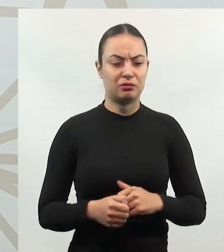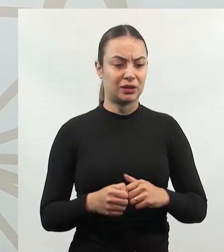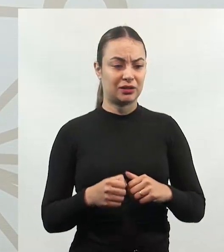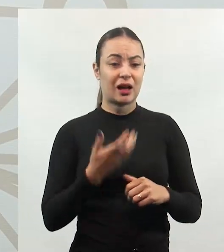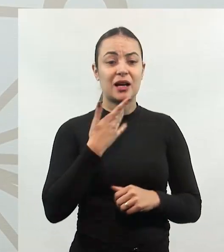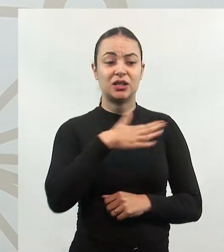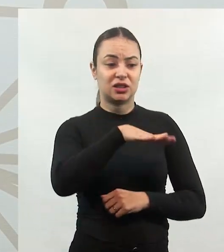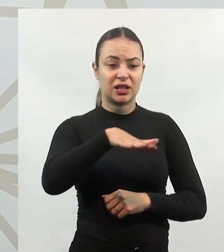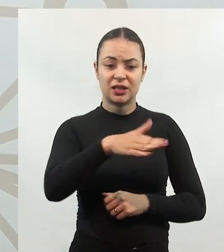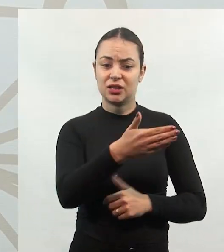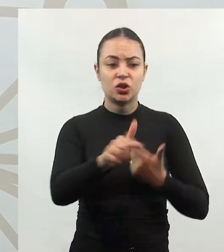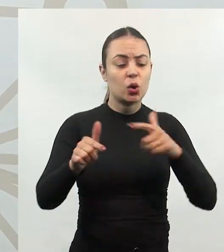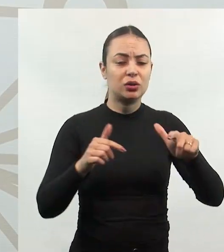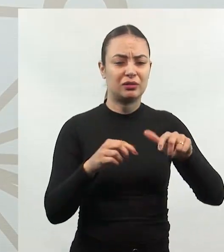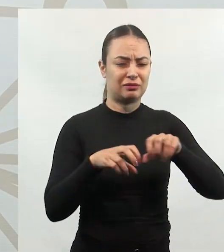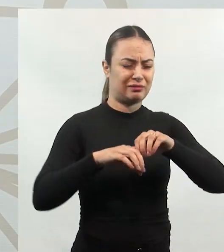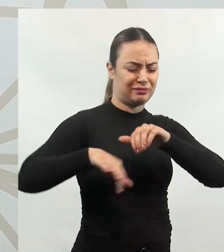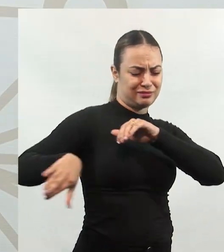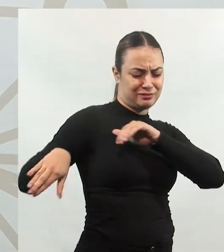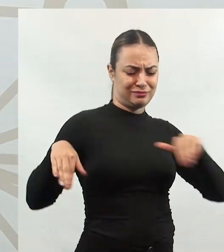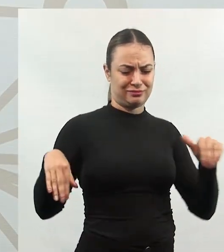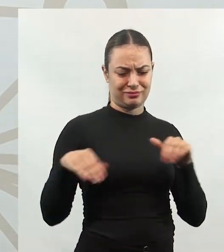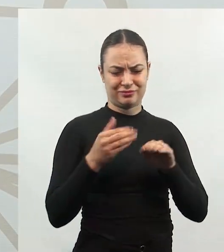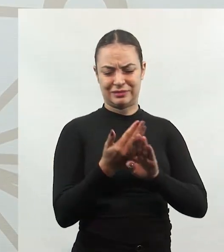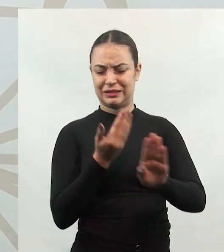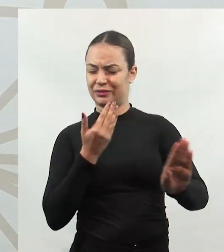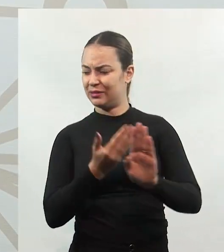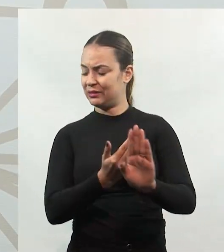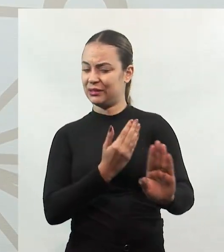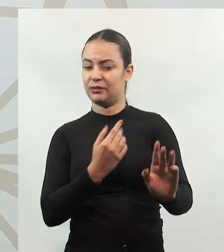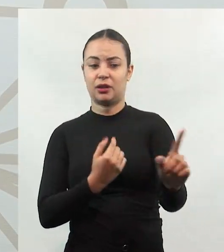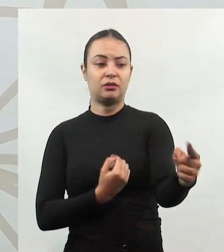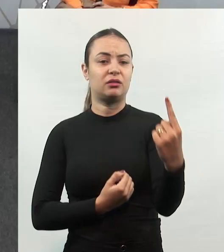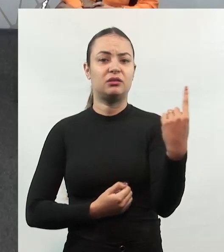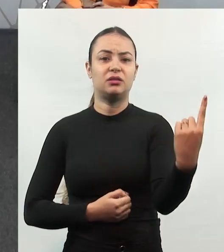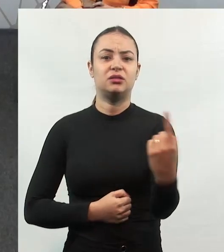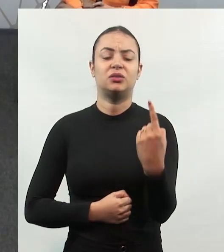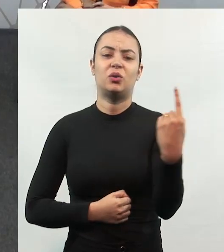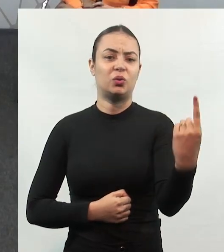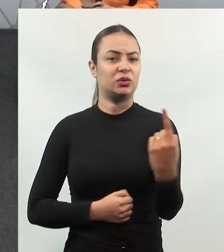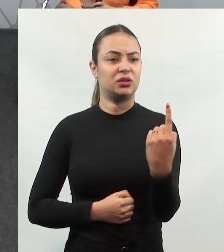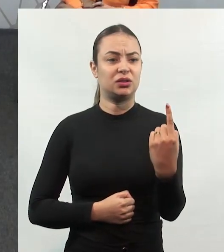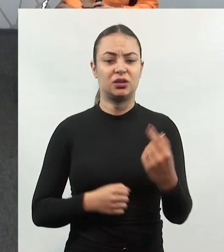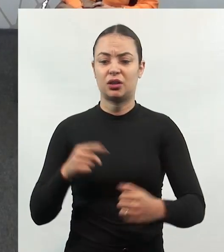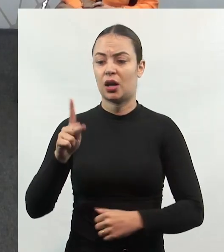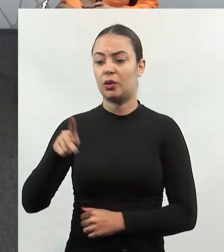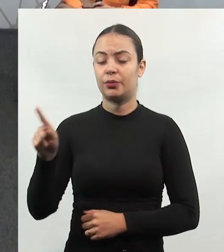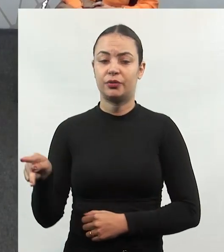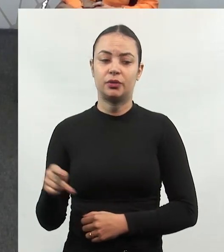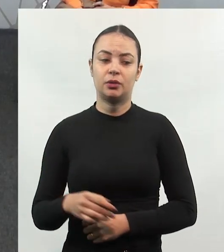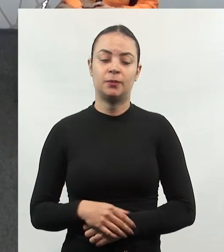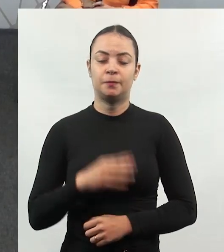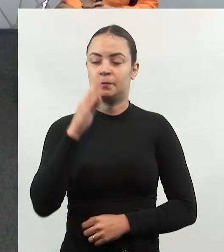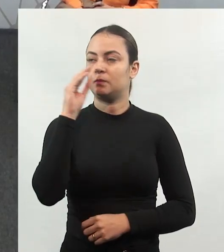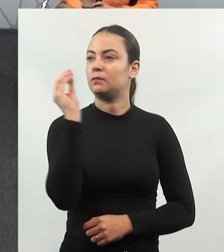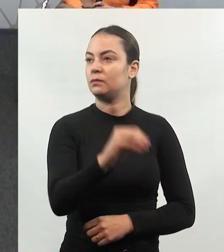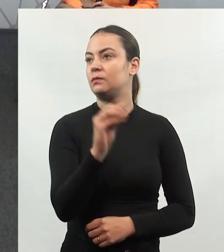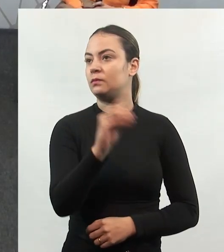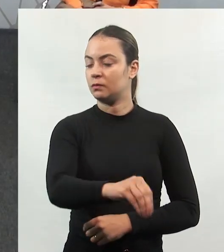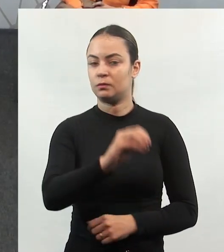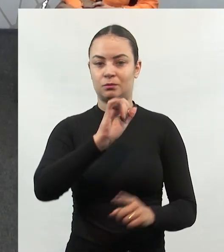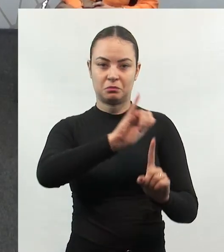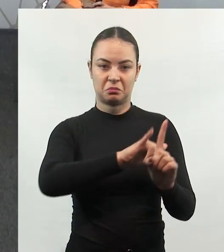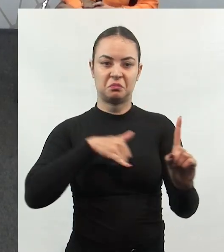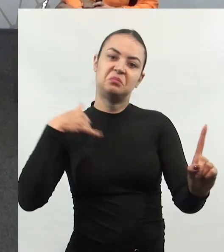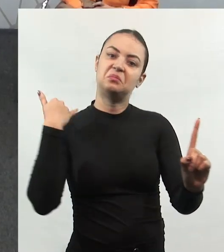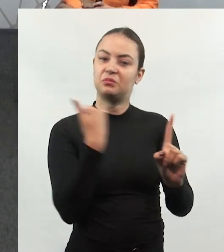tinha um pingo de sensibilidade com os alunos, e eram crianças da 2ª série, se eu não me recordo, se